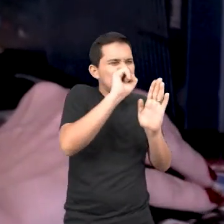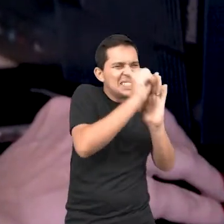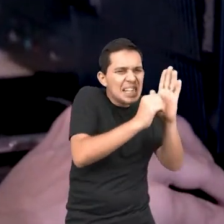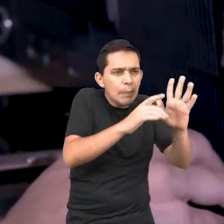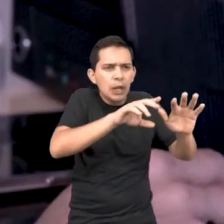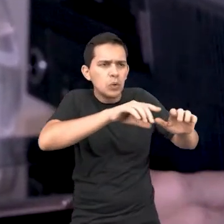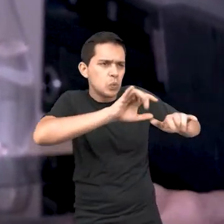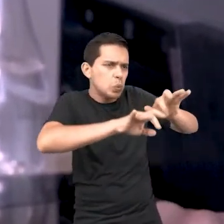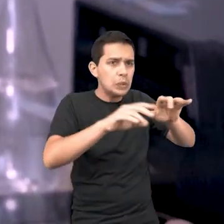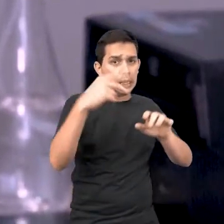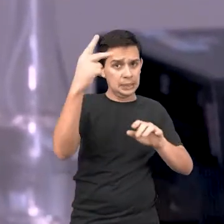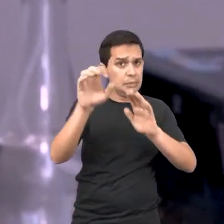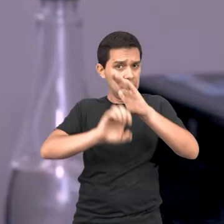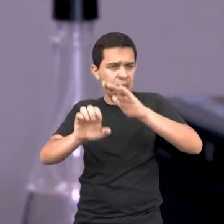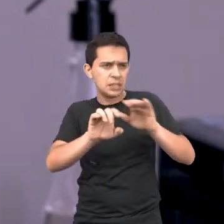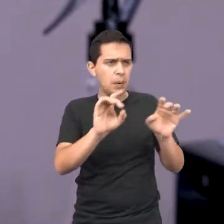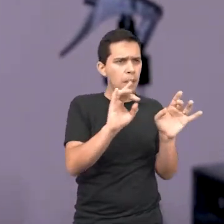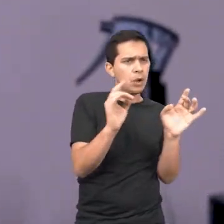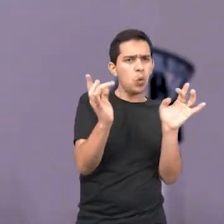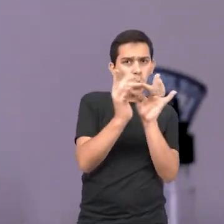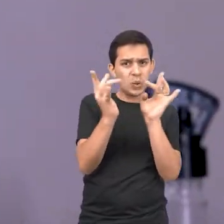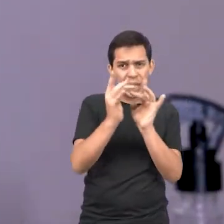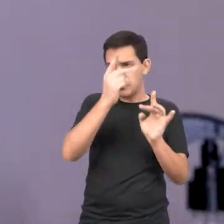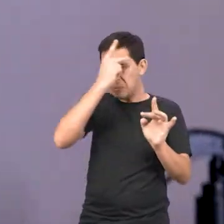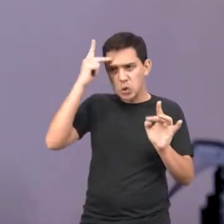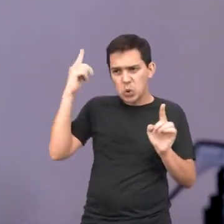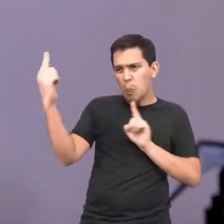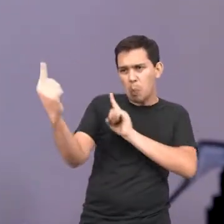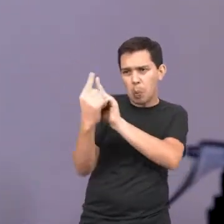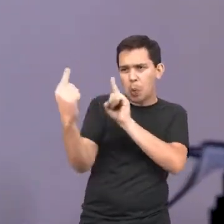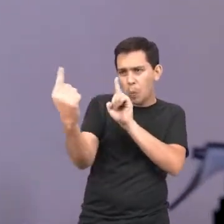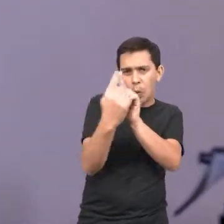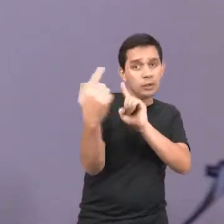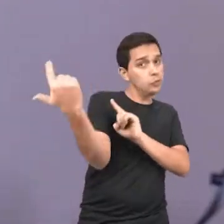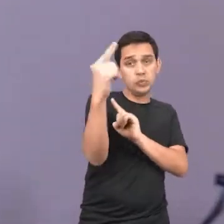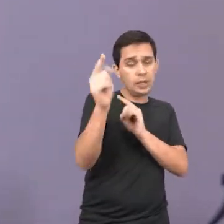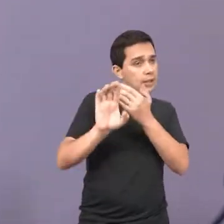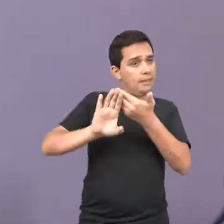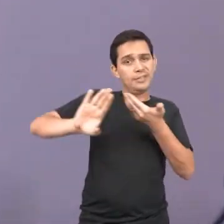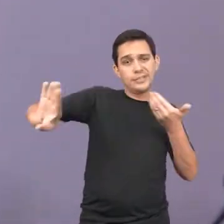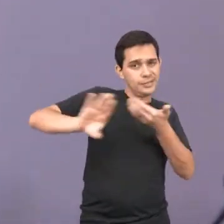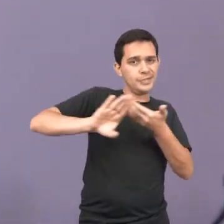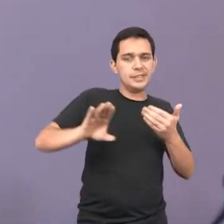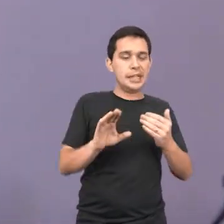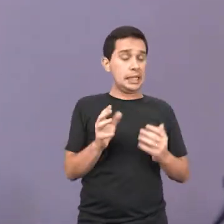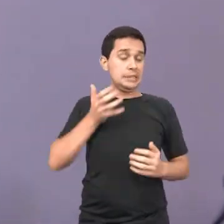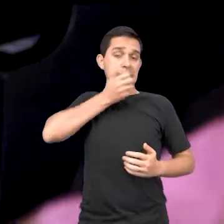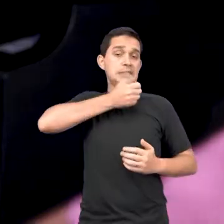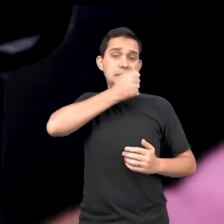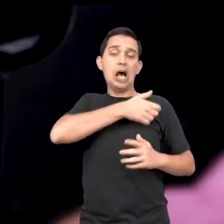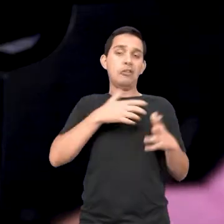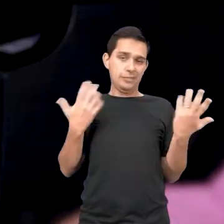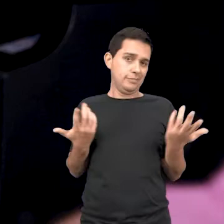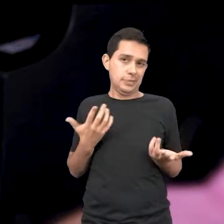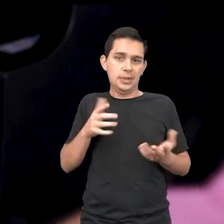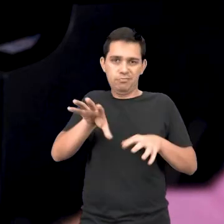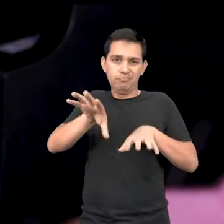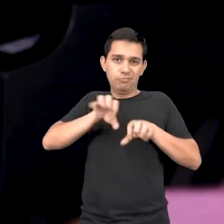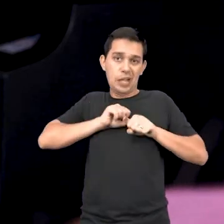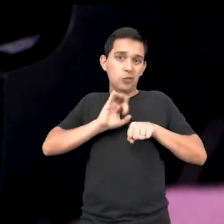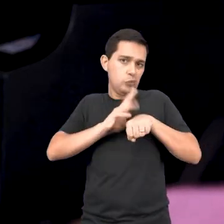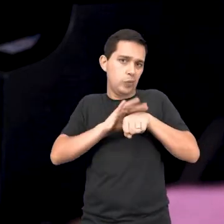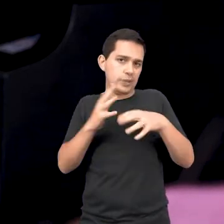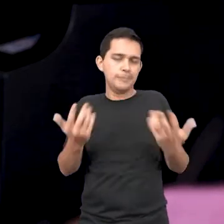atribuídas, sem entrar em contato com outras pessoas, diminuindo assim o risco de se contaminar. Com